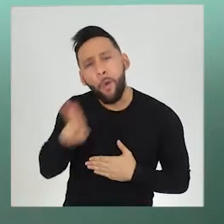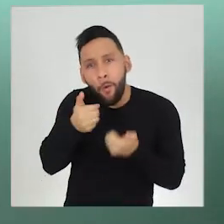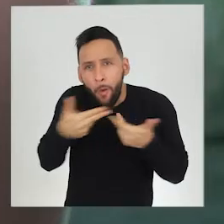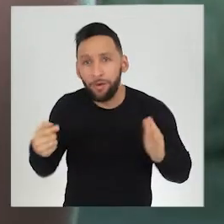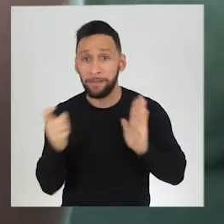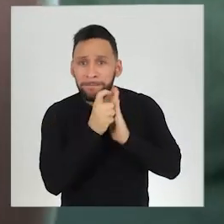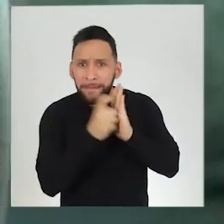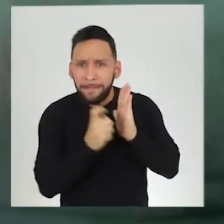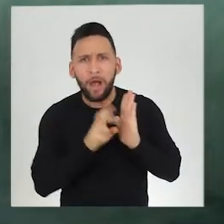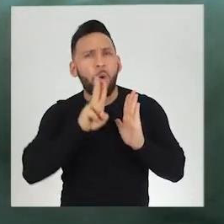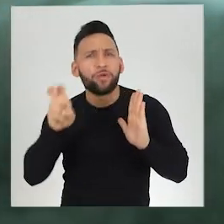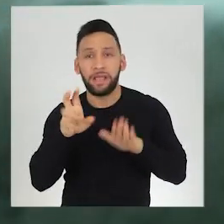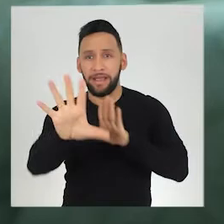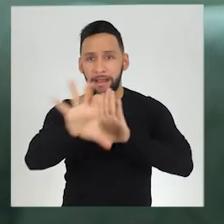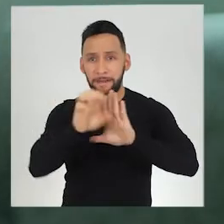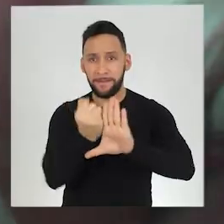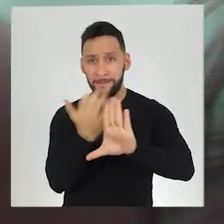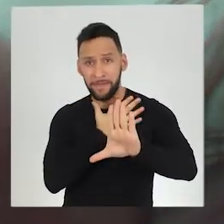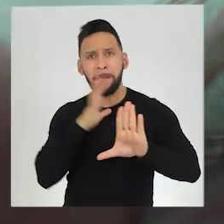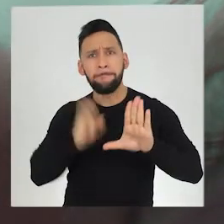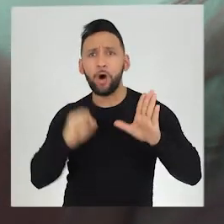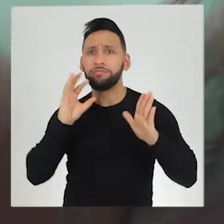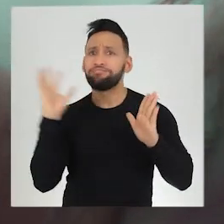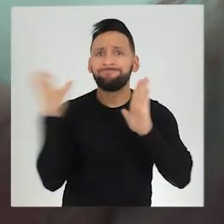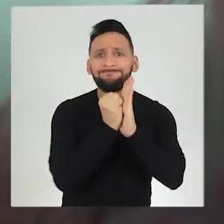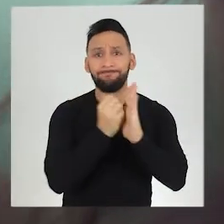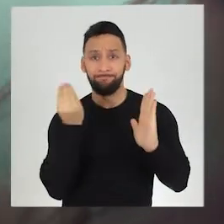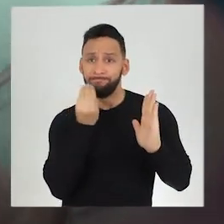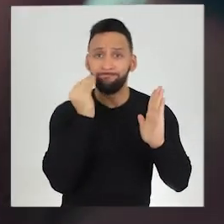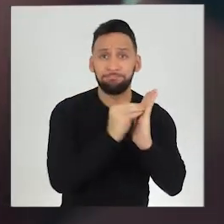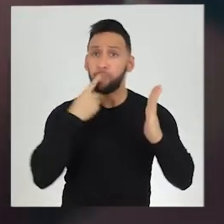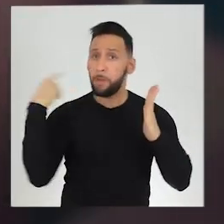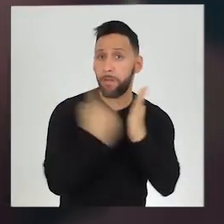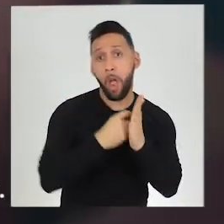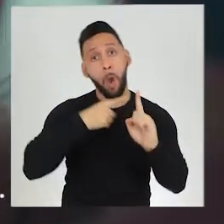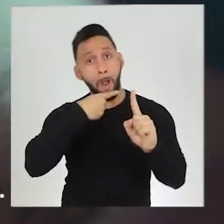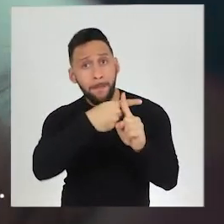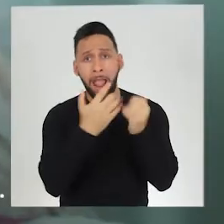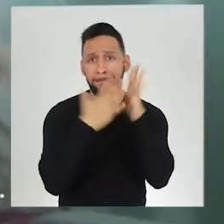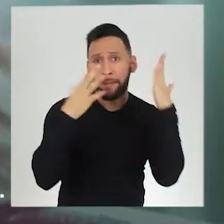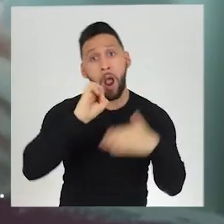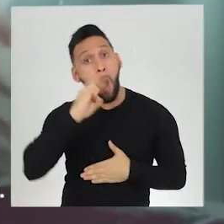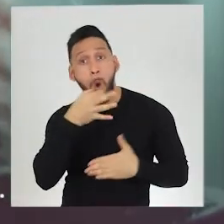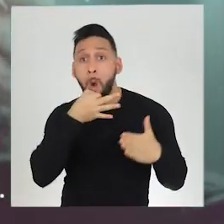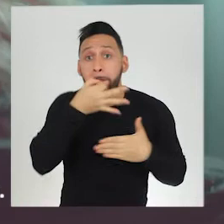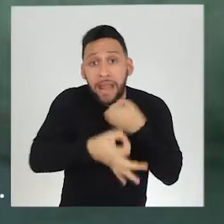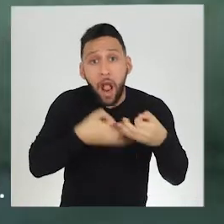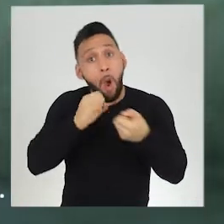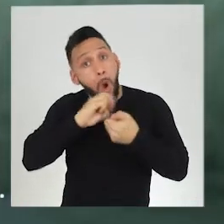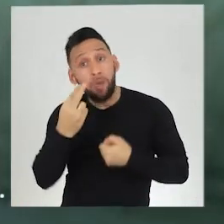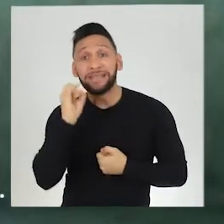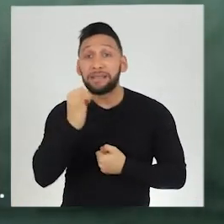otimize seu tempo. Clicando em ouvidoria, você pode registrar elogios, reclamações ou denúncias, consultar solicitações